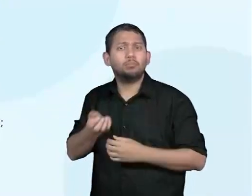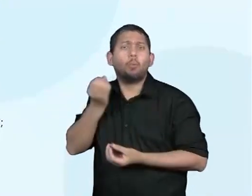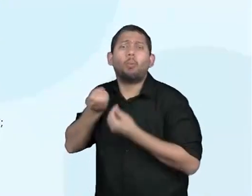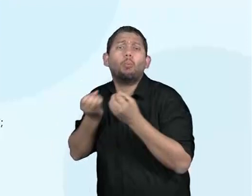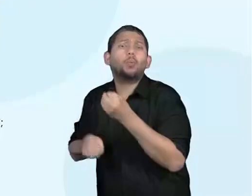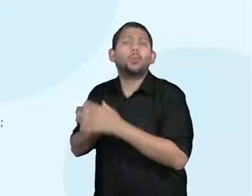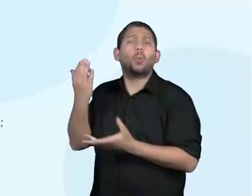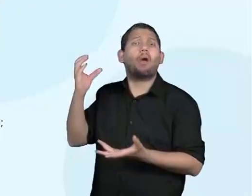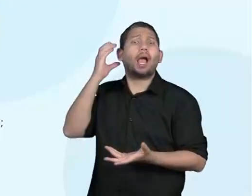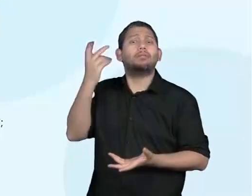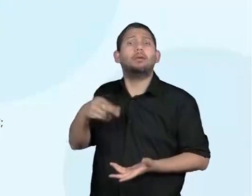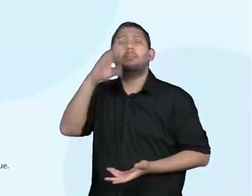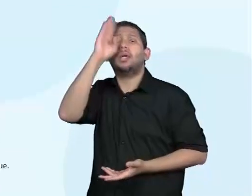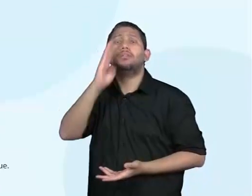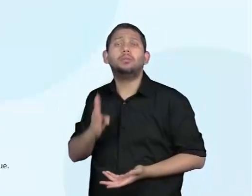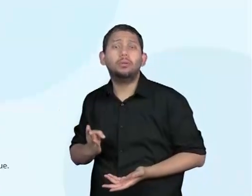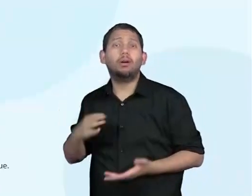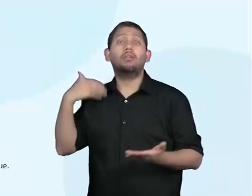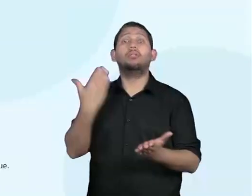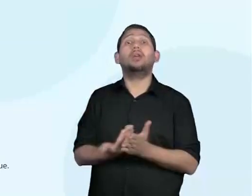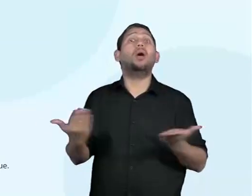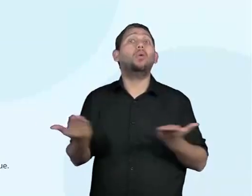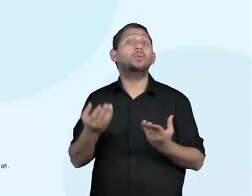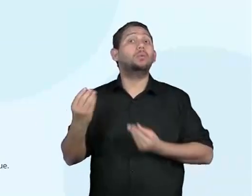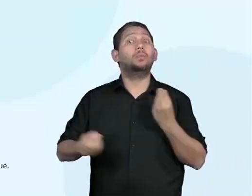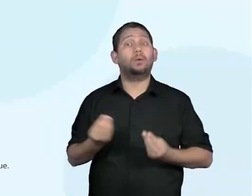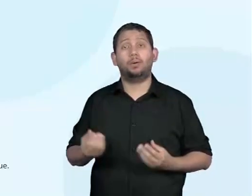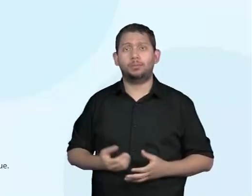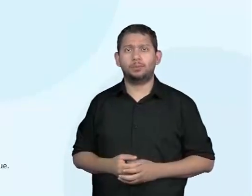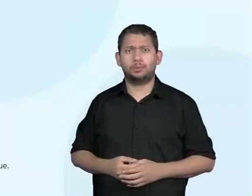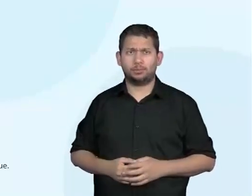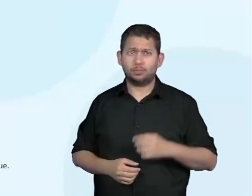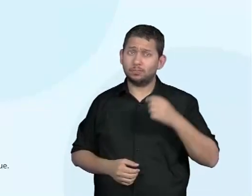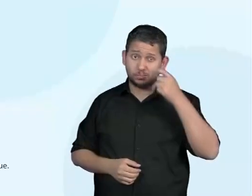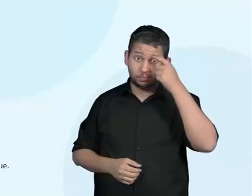dias atuais. E olha só o que eu tenho para vocês.